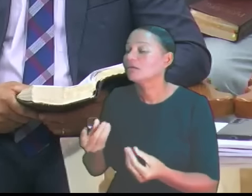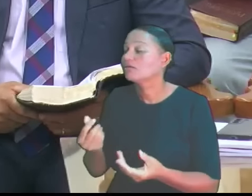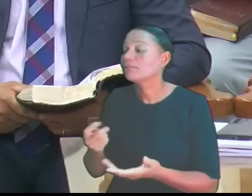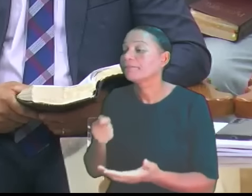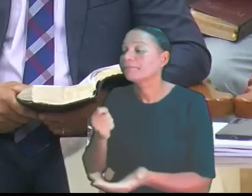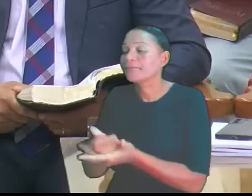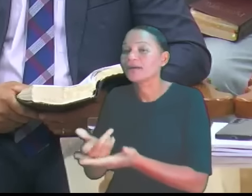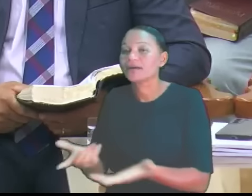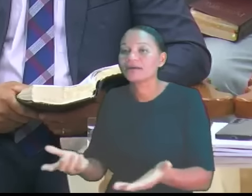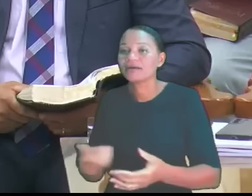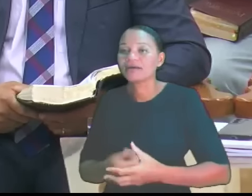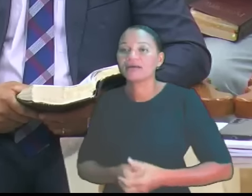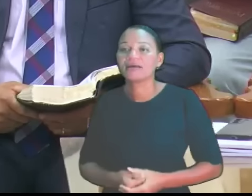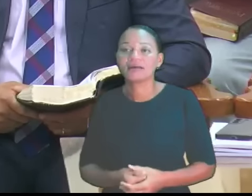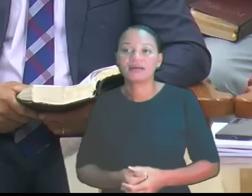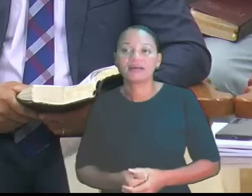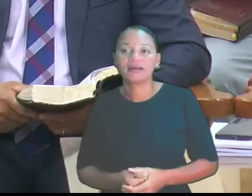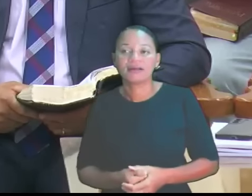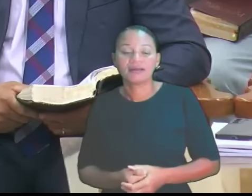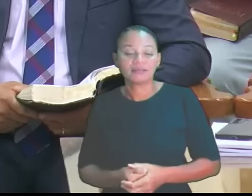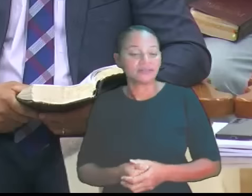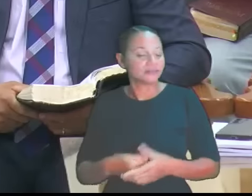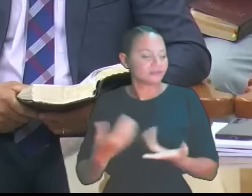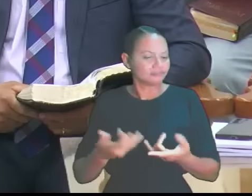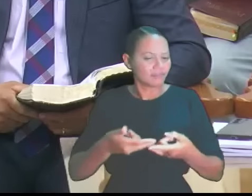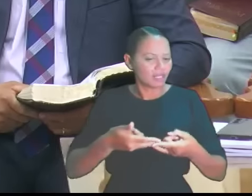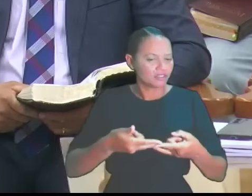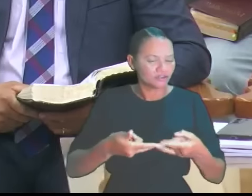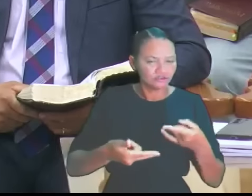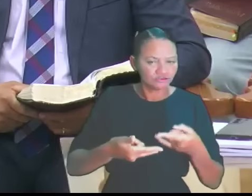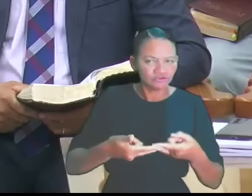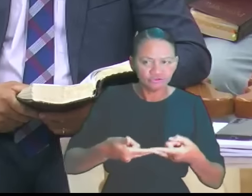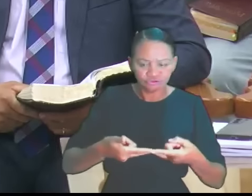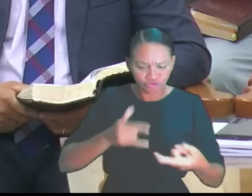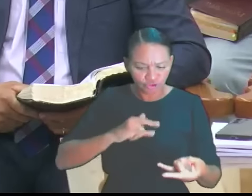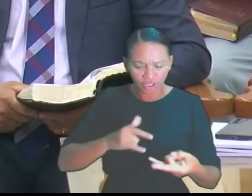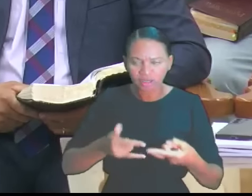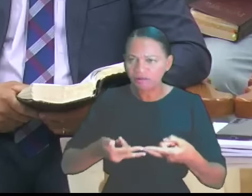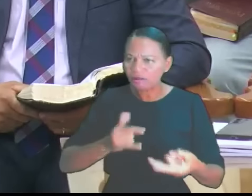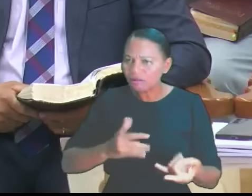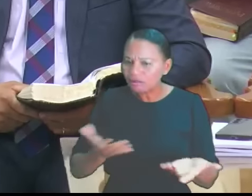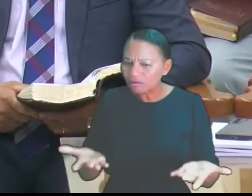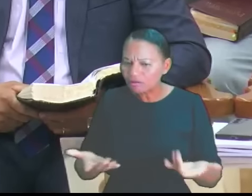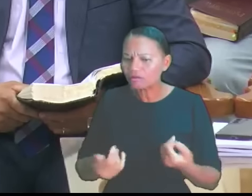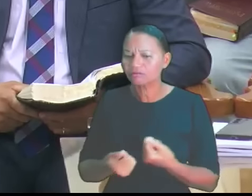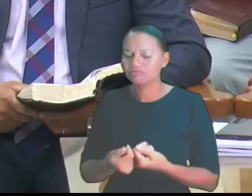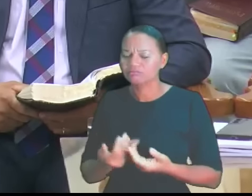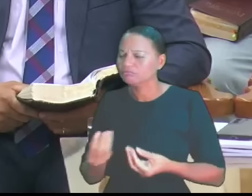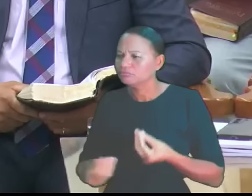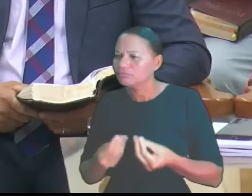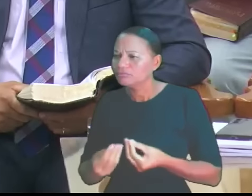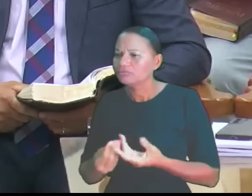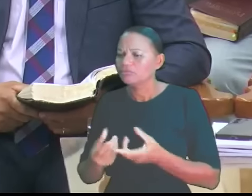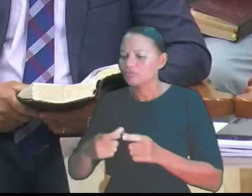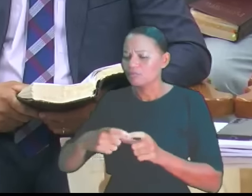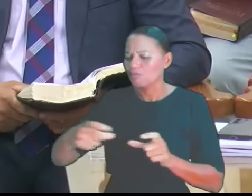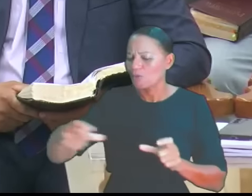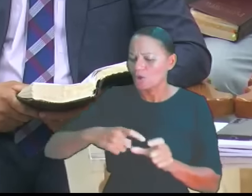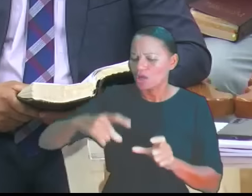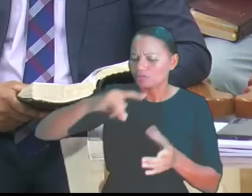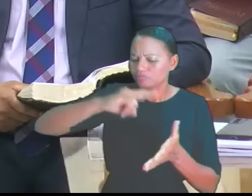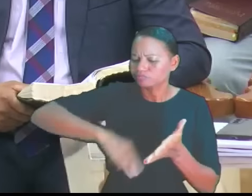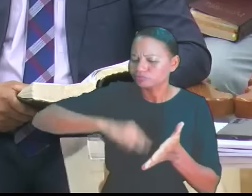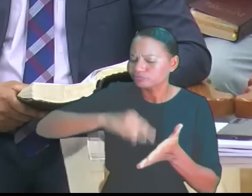pagar isso aqui? Está em cheque pré-datado? Tem recebíveis em cartão, em boleto? Não, não